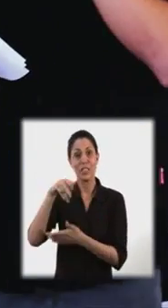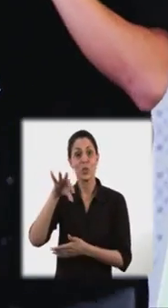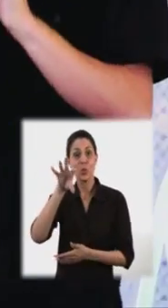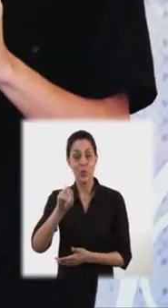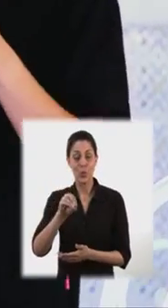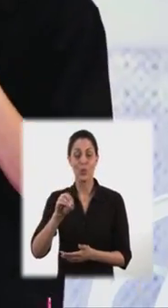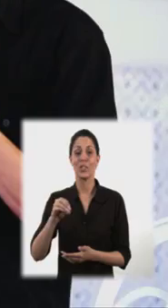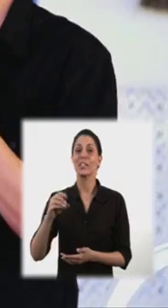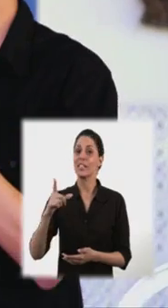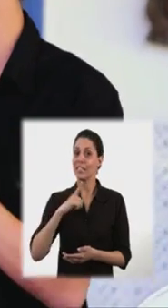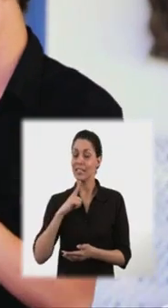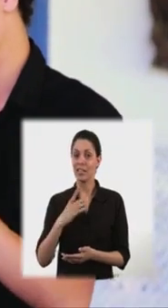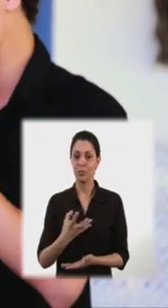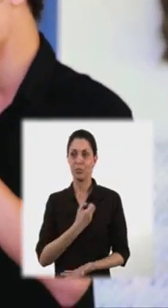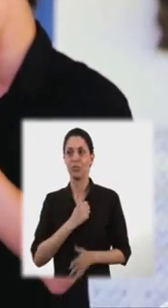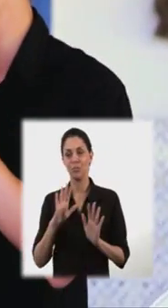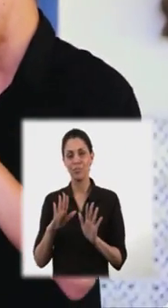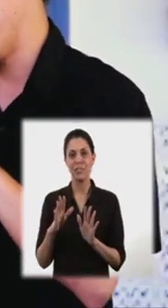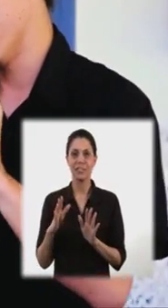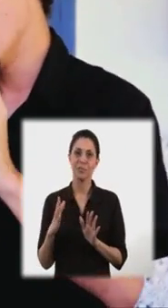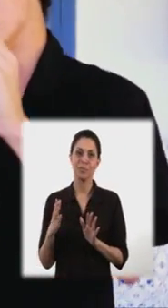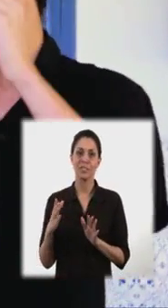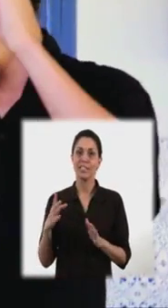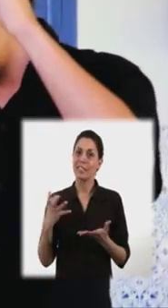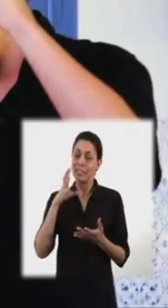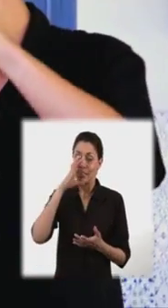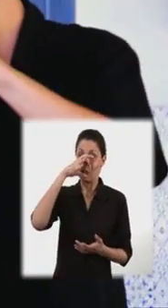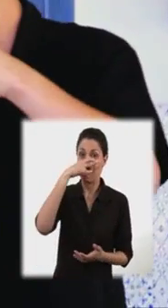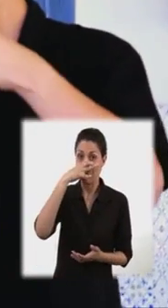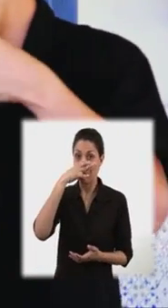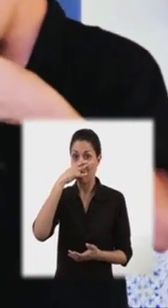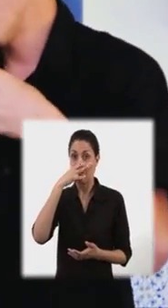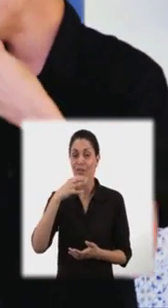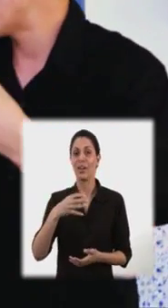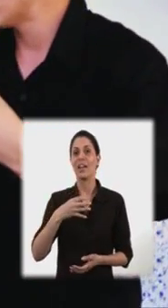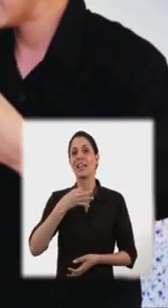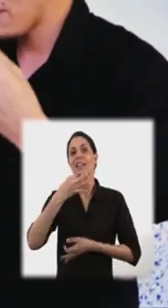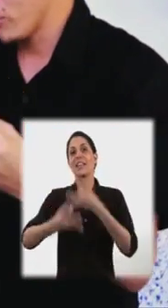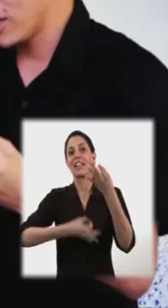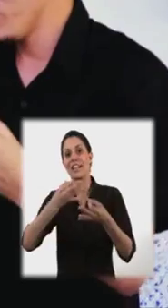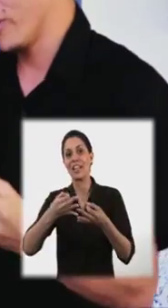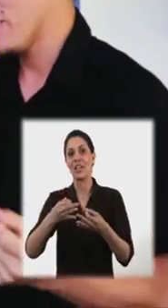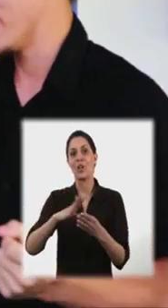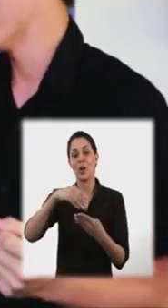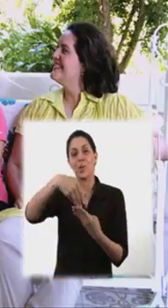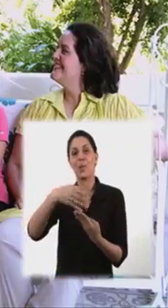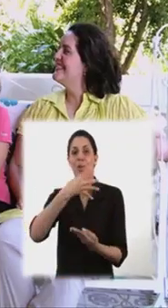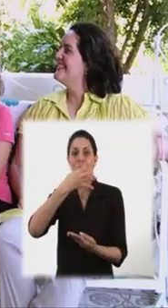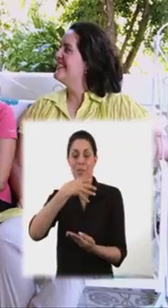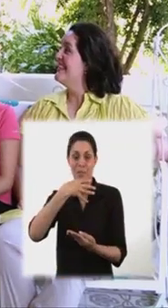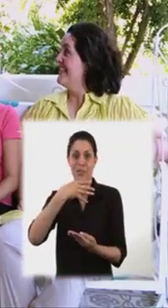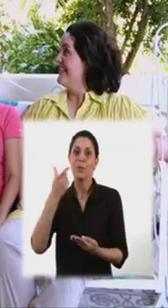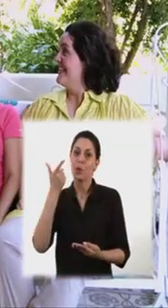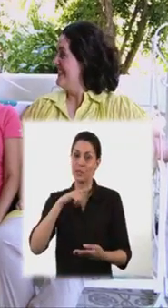O cargo que lhe foi dado era um tanto inusitado, mas não causava-lhe tédio. O desafio, entre linha, foi declamar o que tinha na bula do bom remédio.